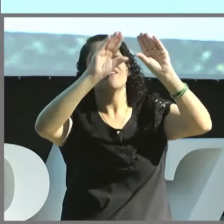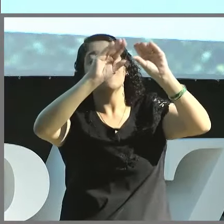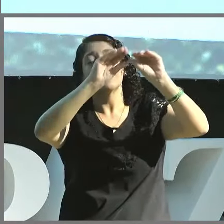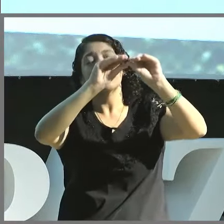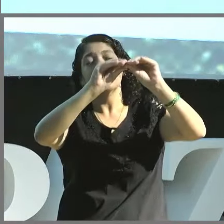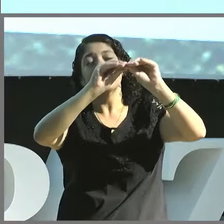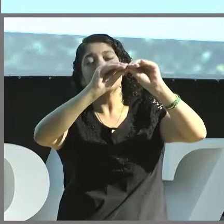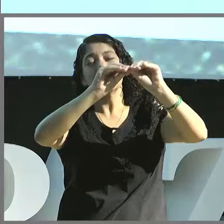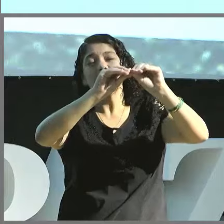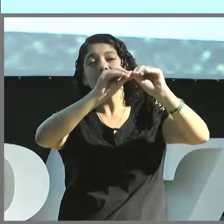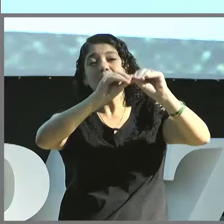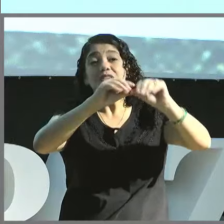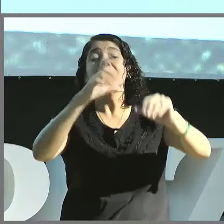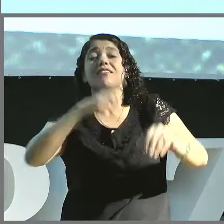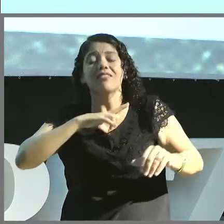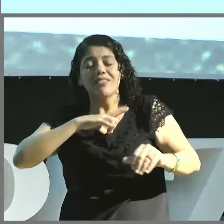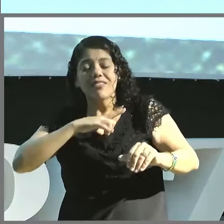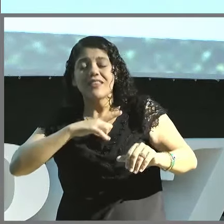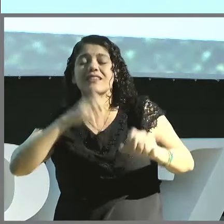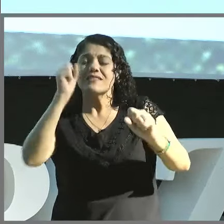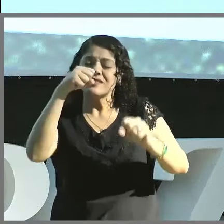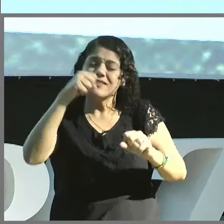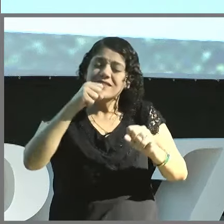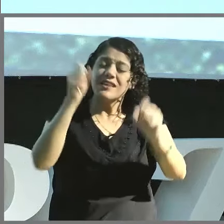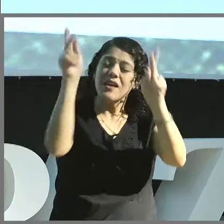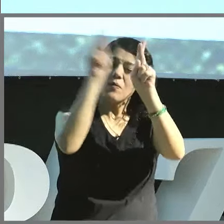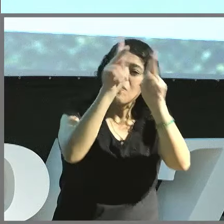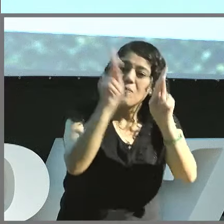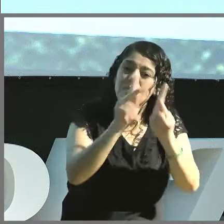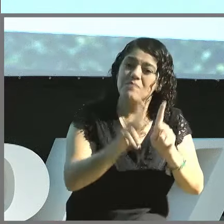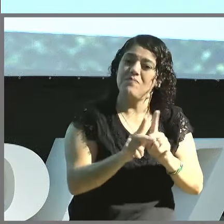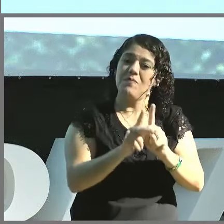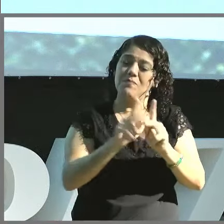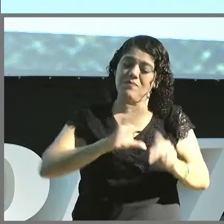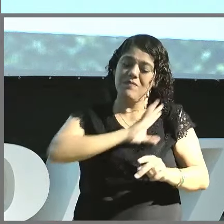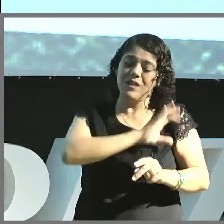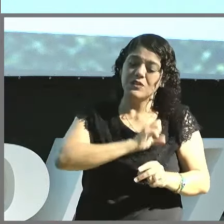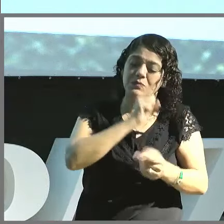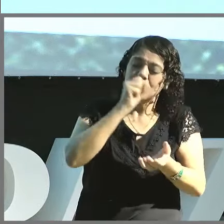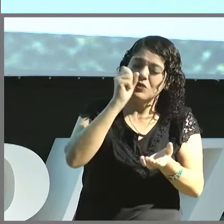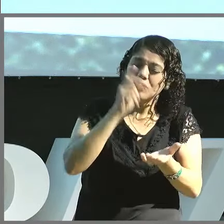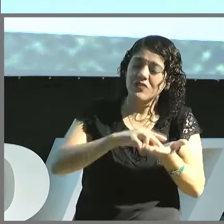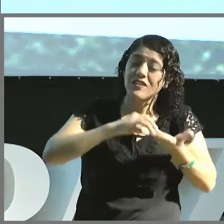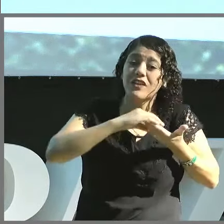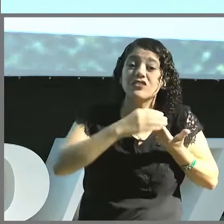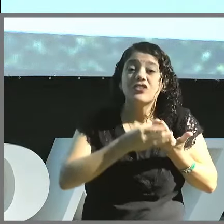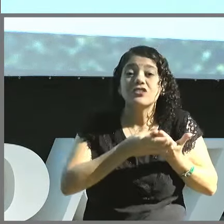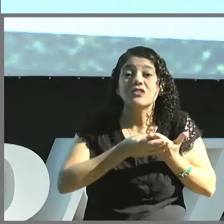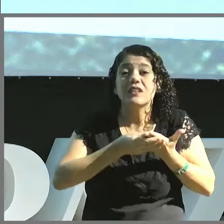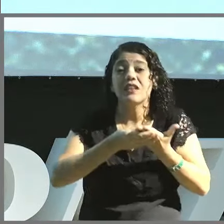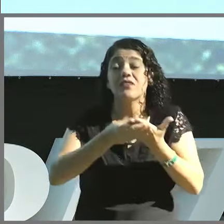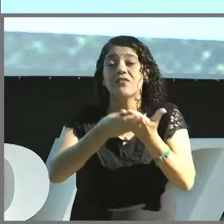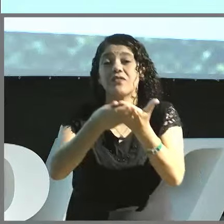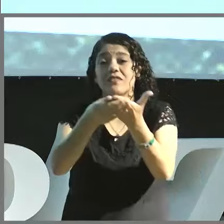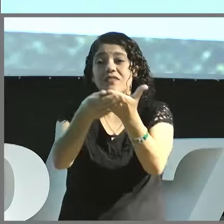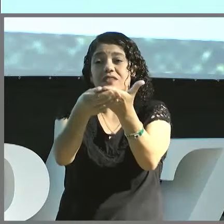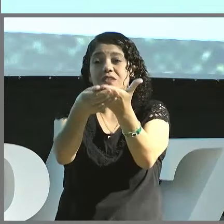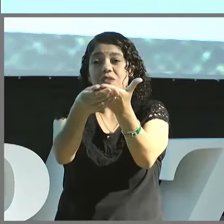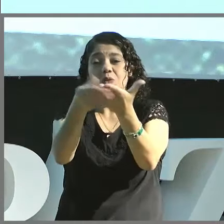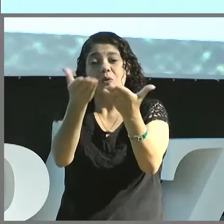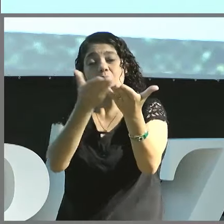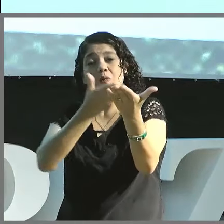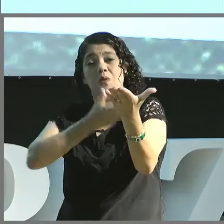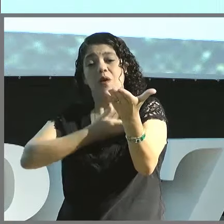aljofrando de espuma o rigor da areia, levando pela mão um amigo. Seguirei